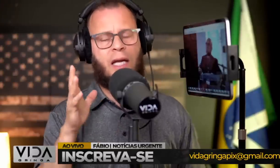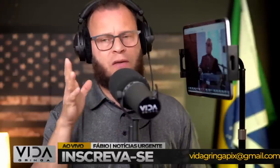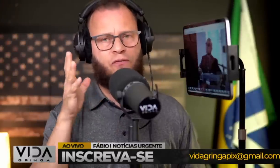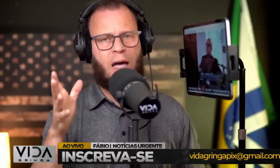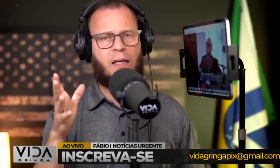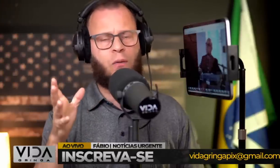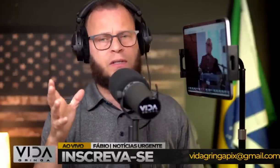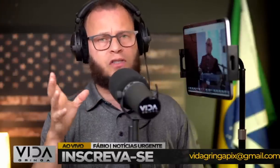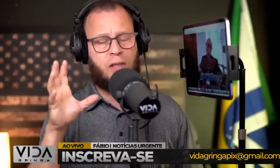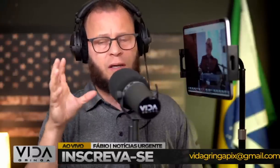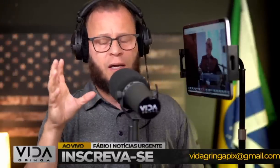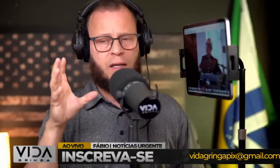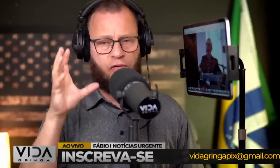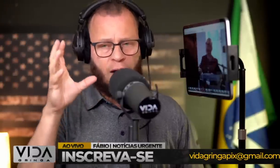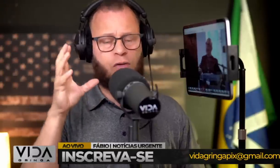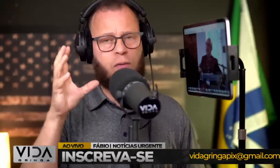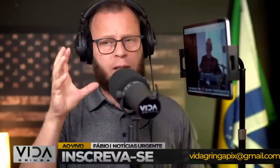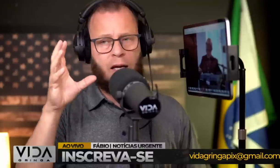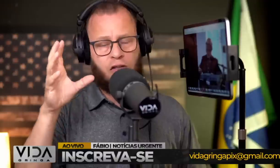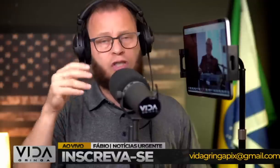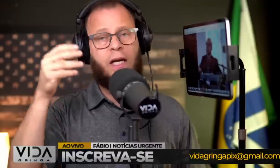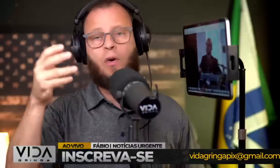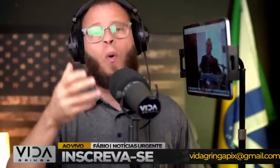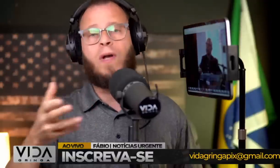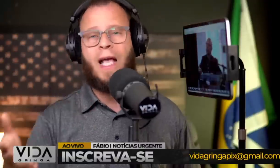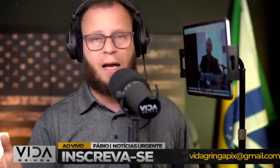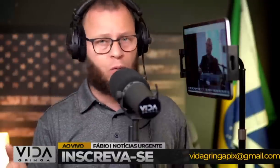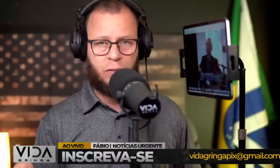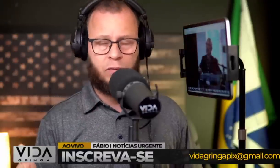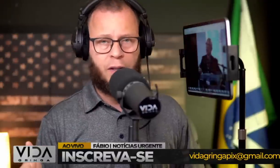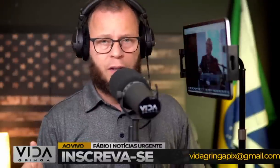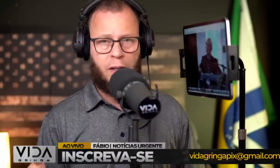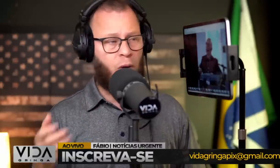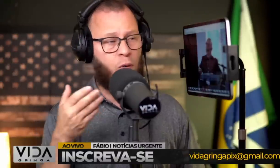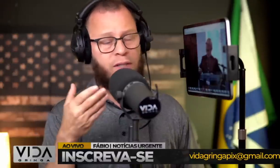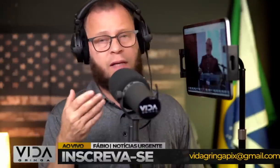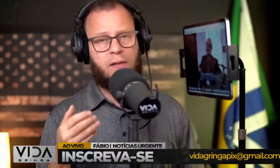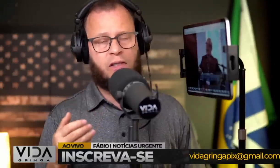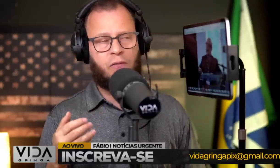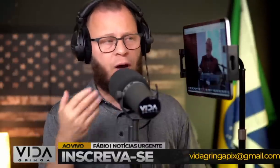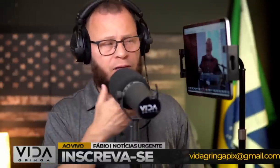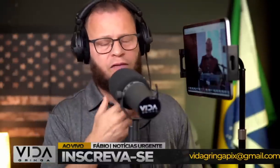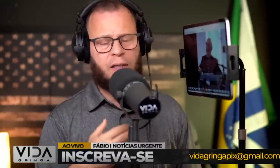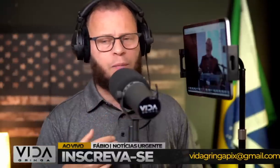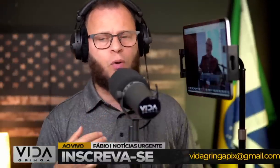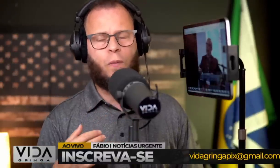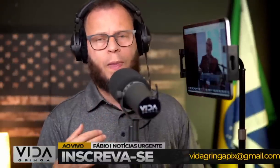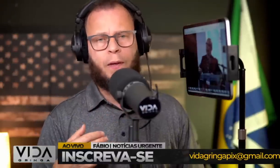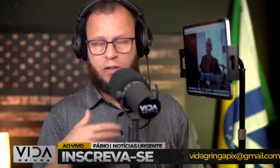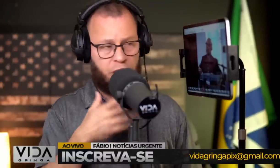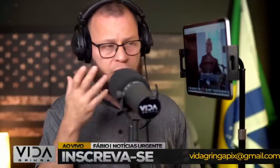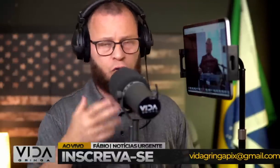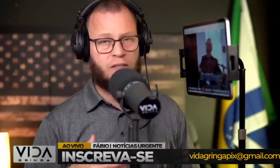ele fala coisas que que faz com que a gente ganhe qualquer argumento e uma coisa interessante que ele fala ele vai falar daqui a pouco